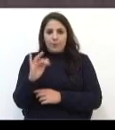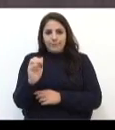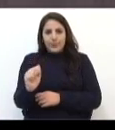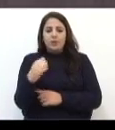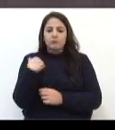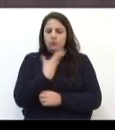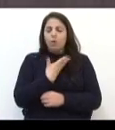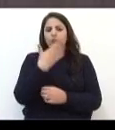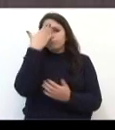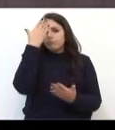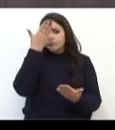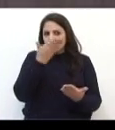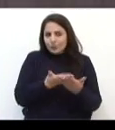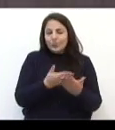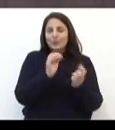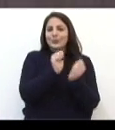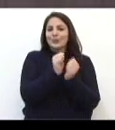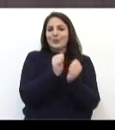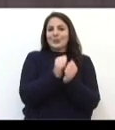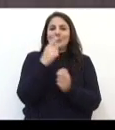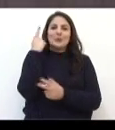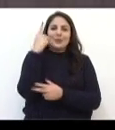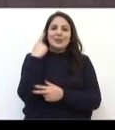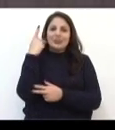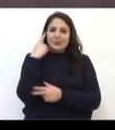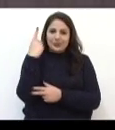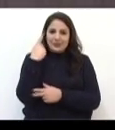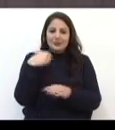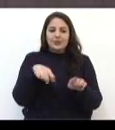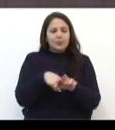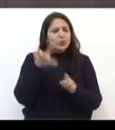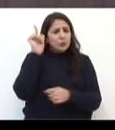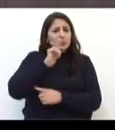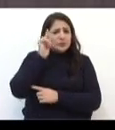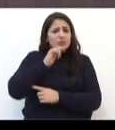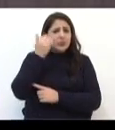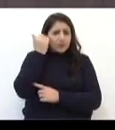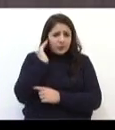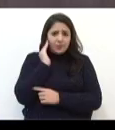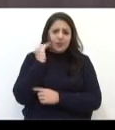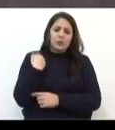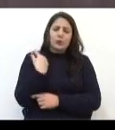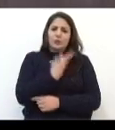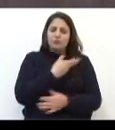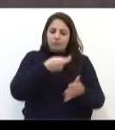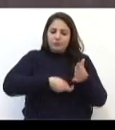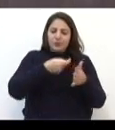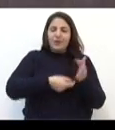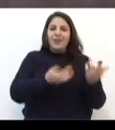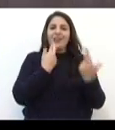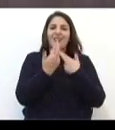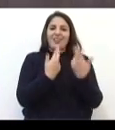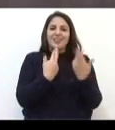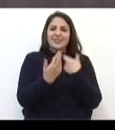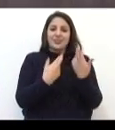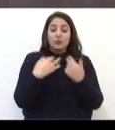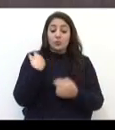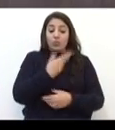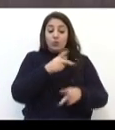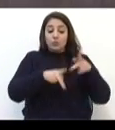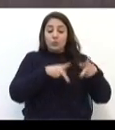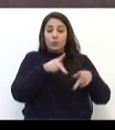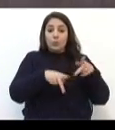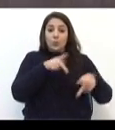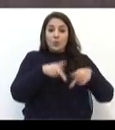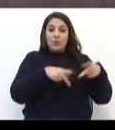confiantes nos vereadores da casa que tenham esse entendimento em relação que nós,